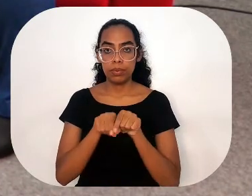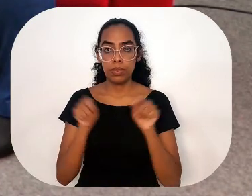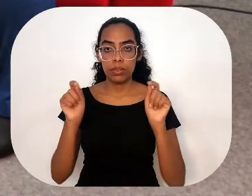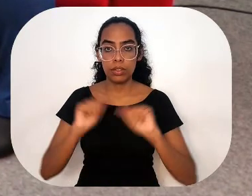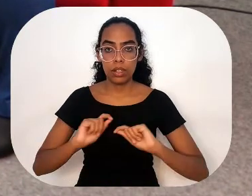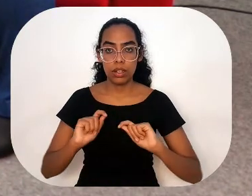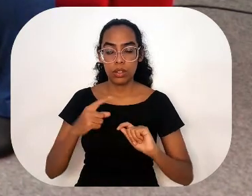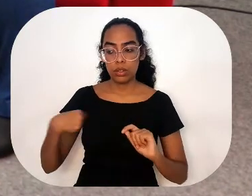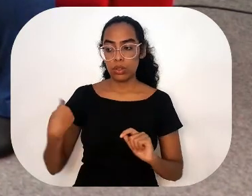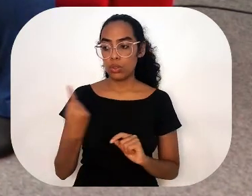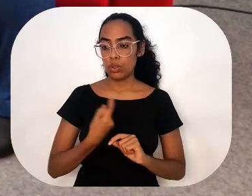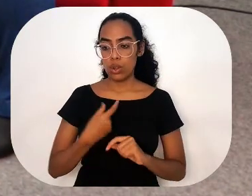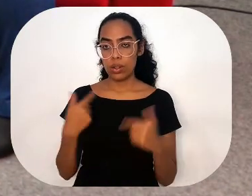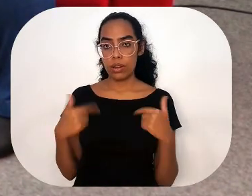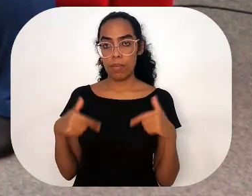rastros de